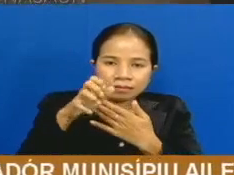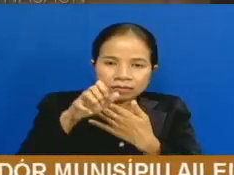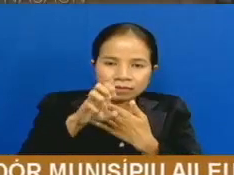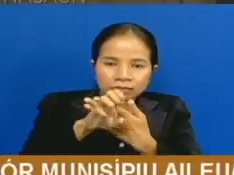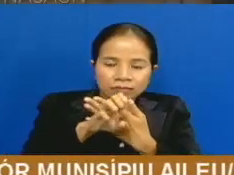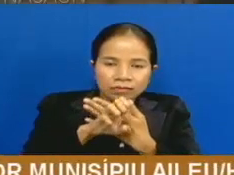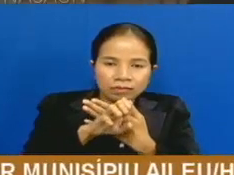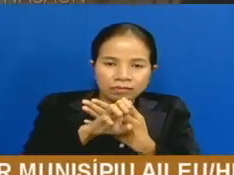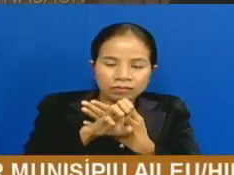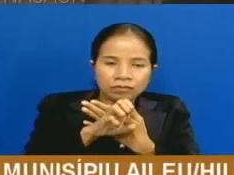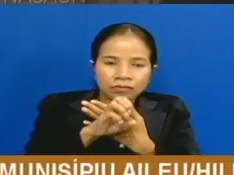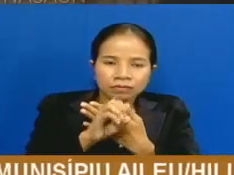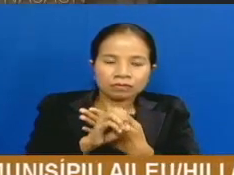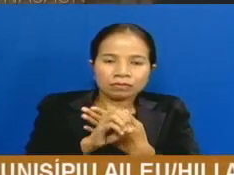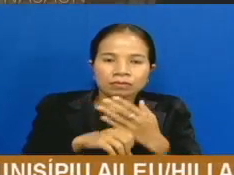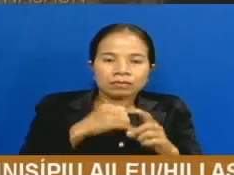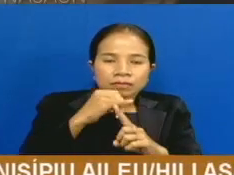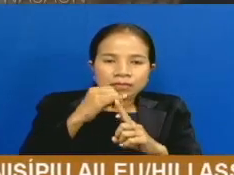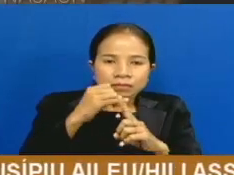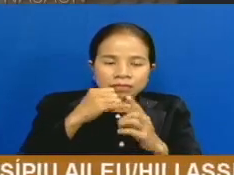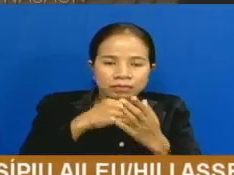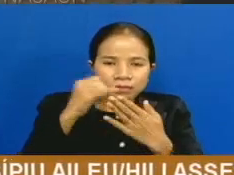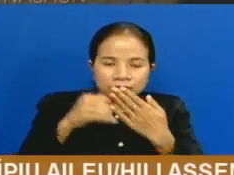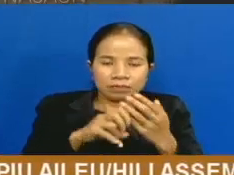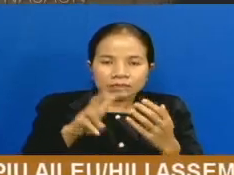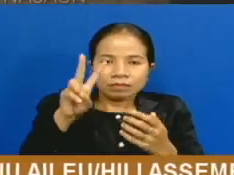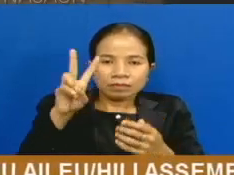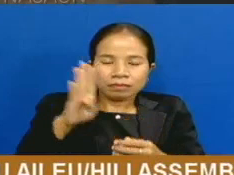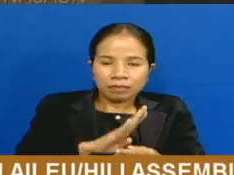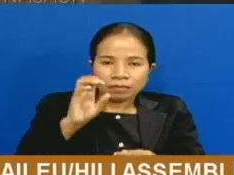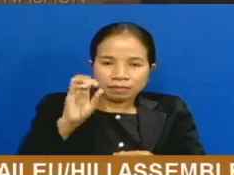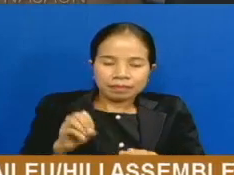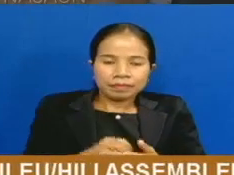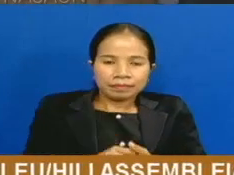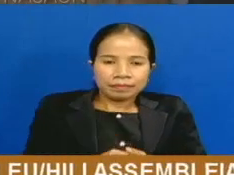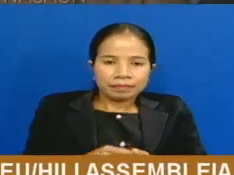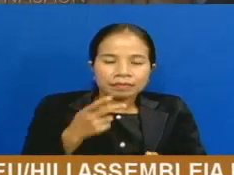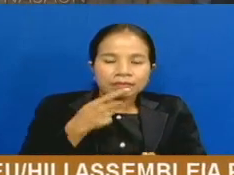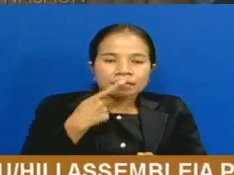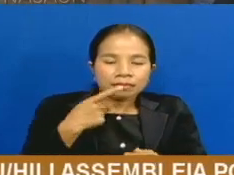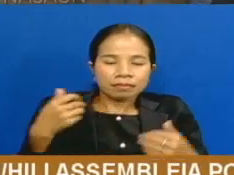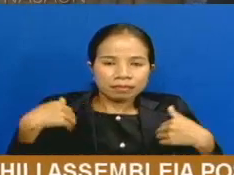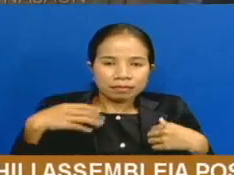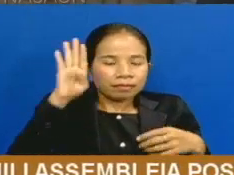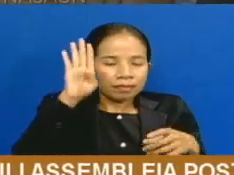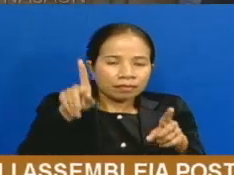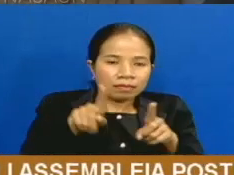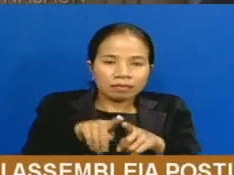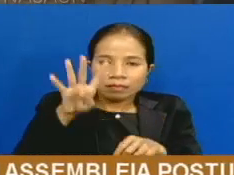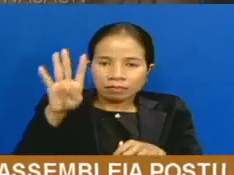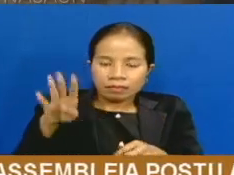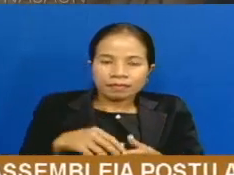rihuida tusia hat nulo resinima iha balibo matibiang iha mangali nain hat no